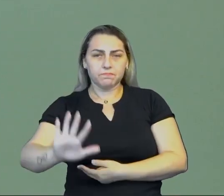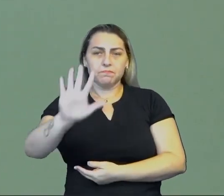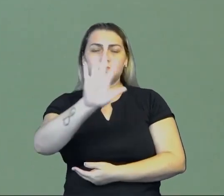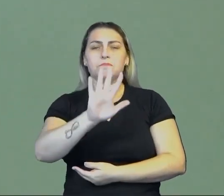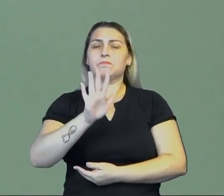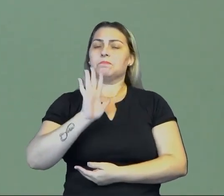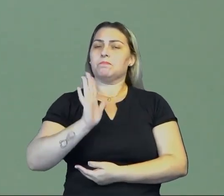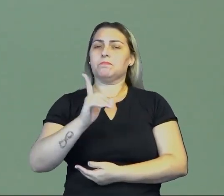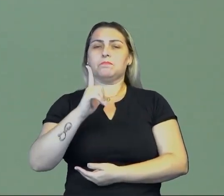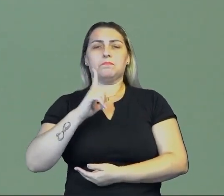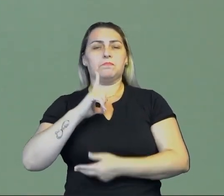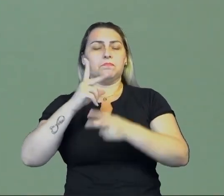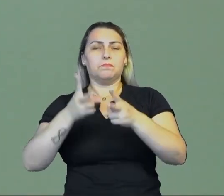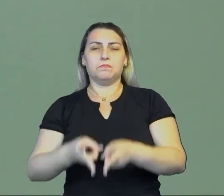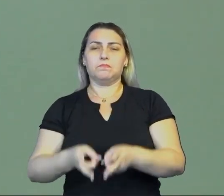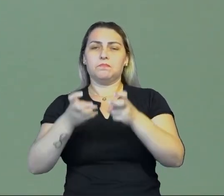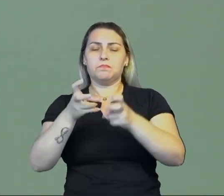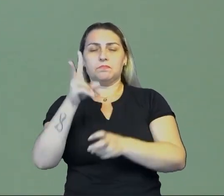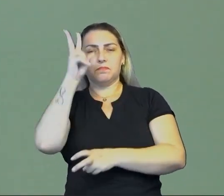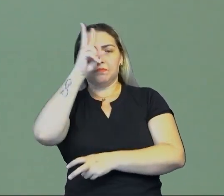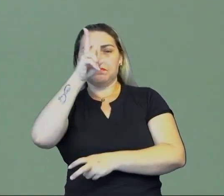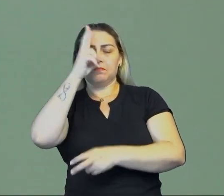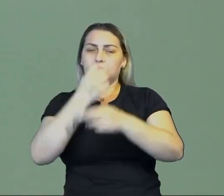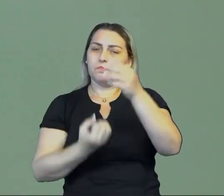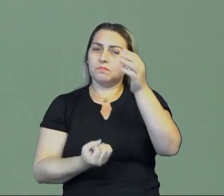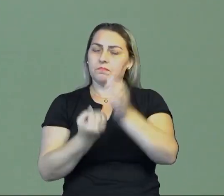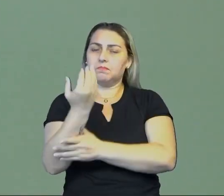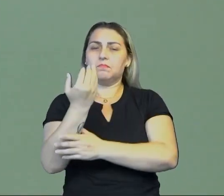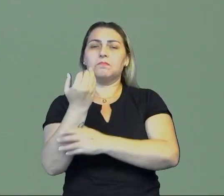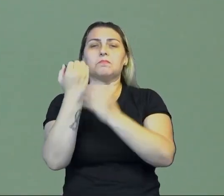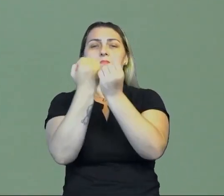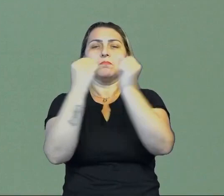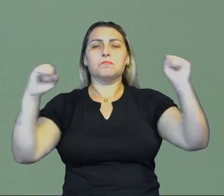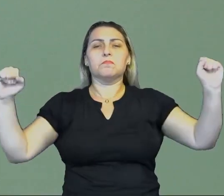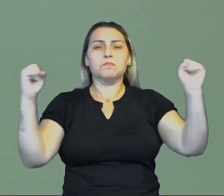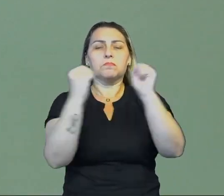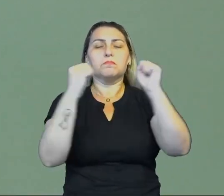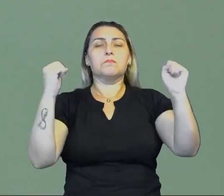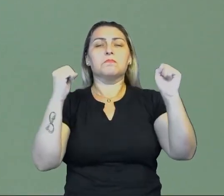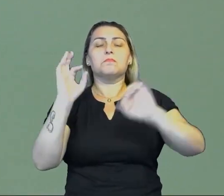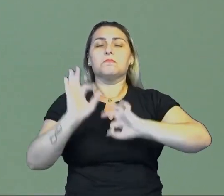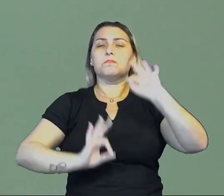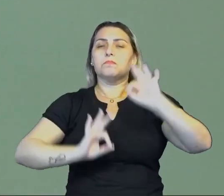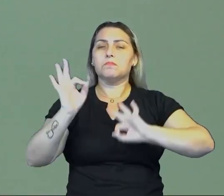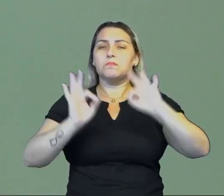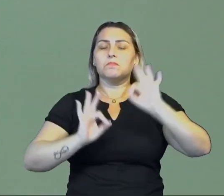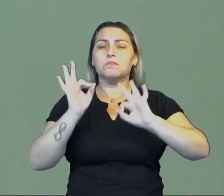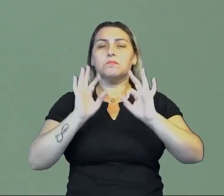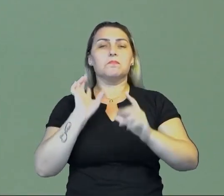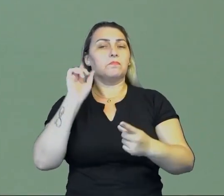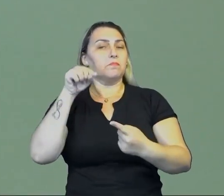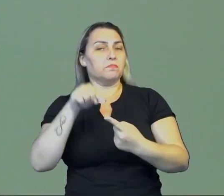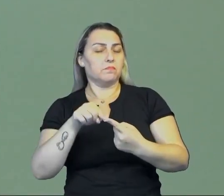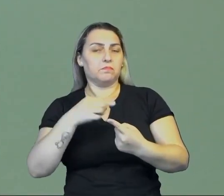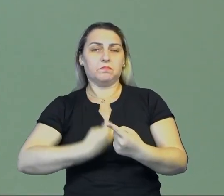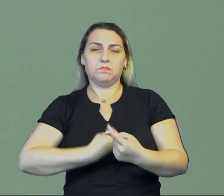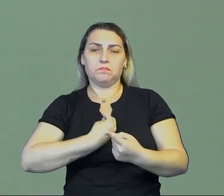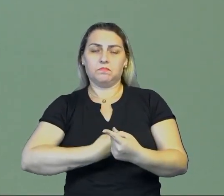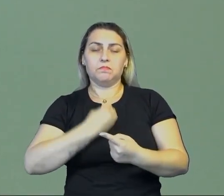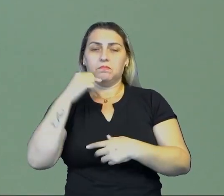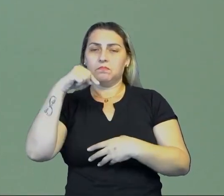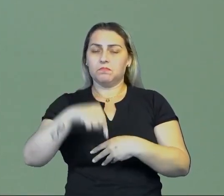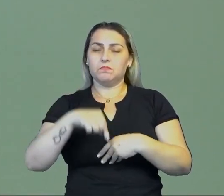a gente vai já ter essa percepção Mas lembra da origem da atividade física lembro da construção de tipo nosso único objetivo era sobreviver